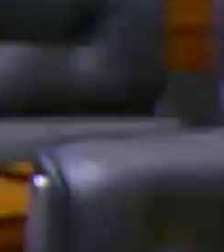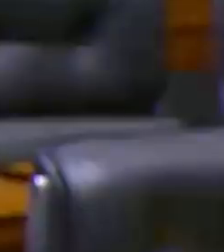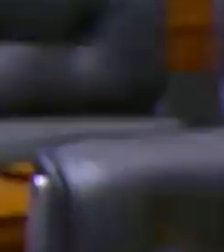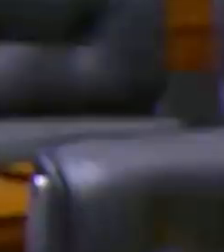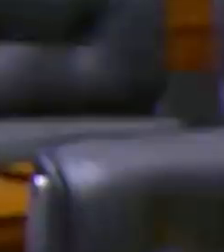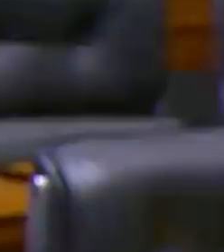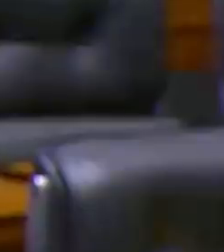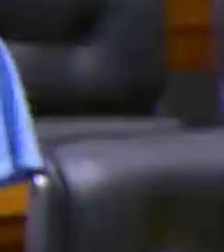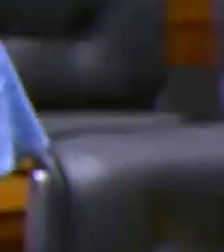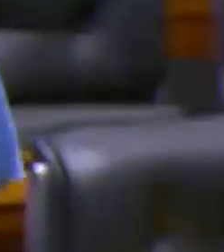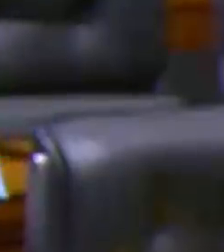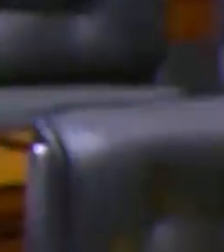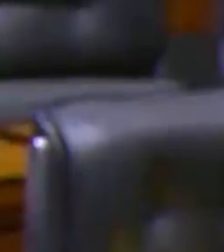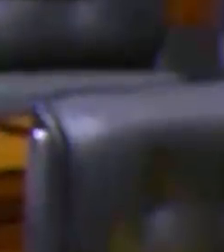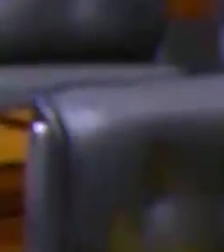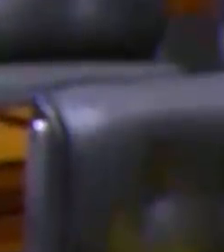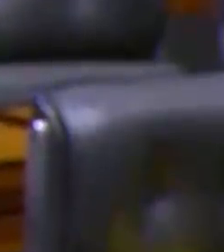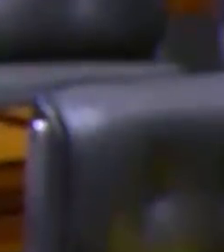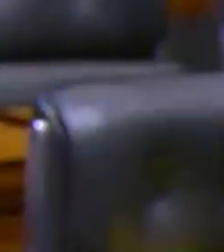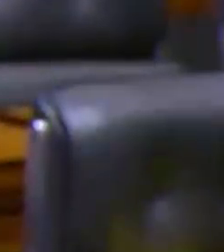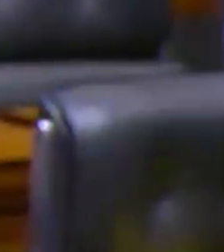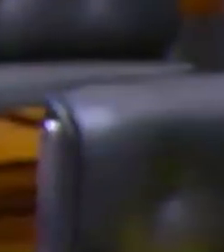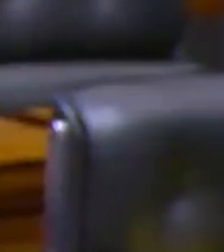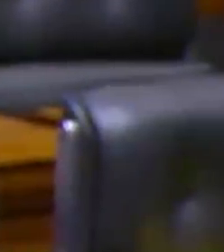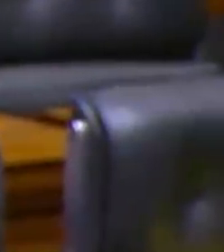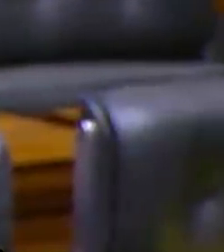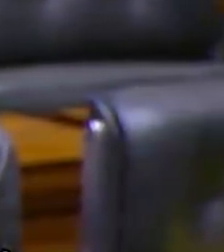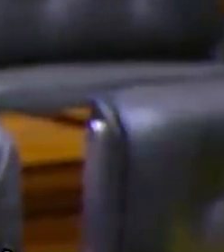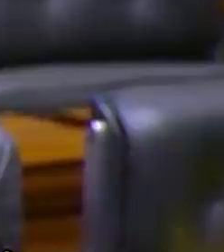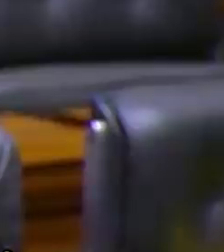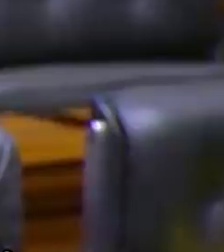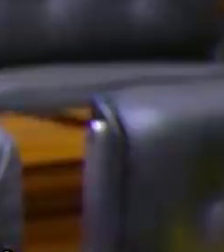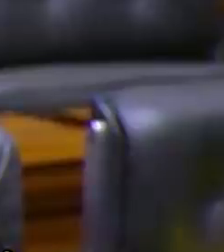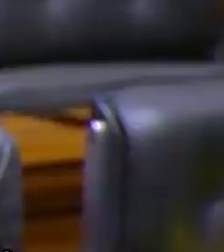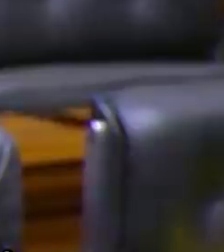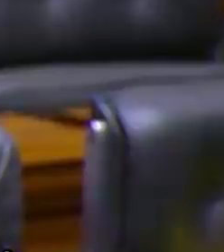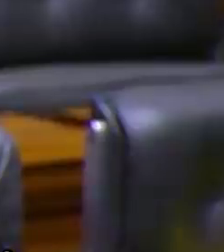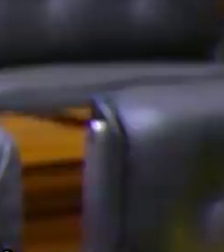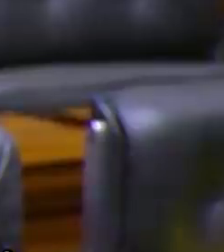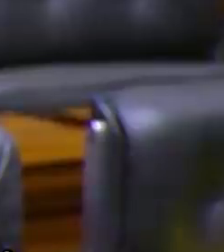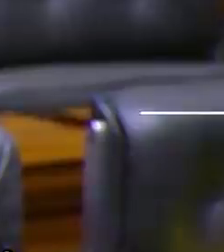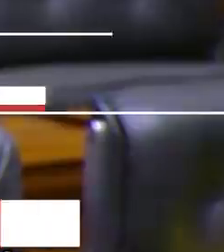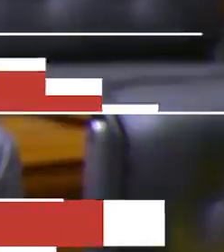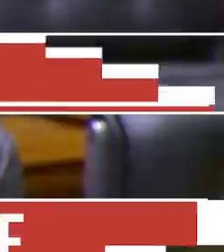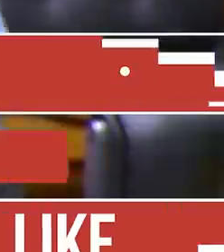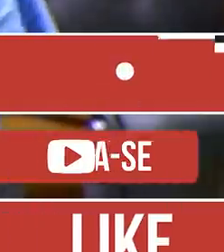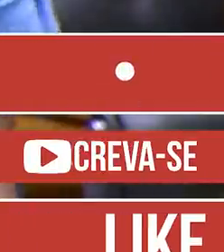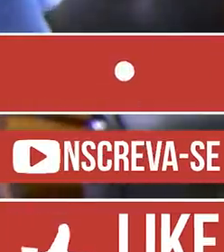São raras as vezes, pessoalmente, que eu concordo com uma medida, um relatório do Partido dos Trabalhadores, mas dessa